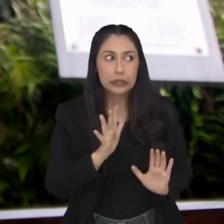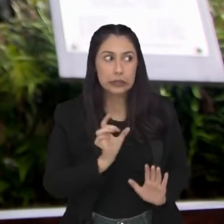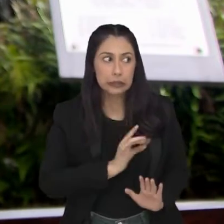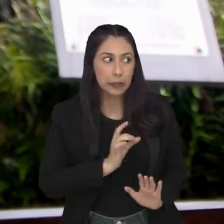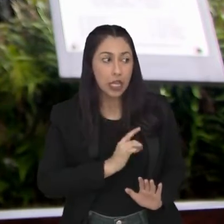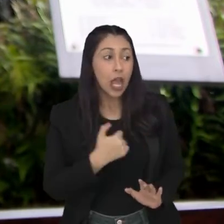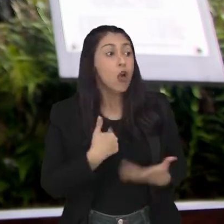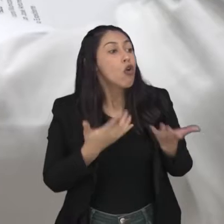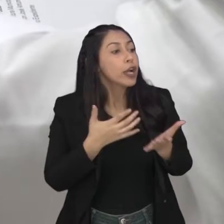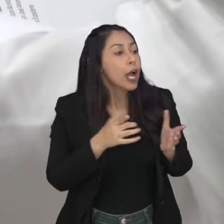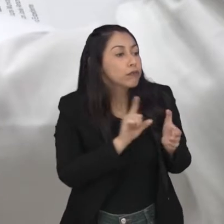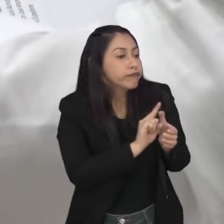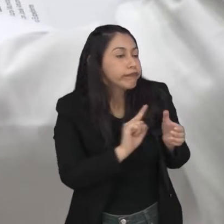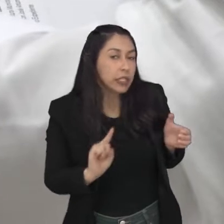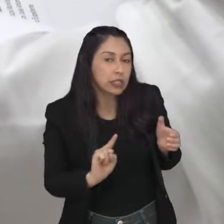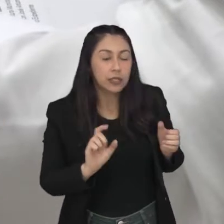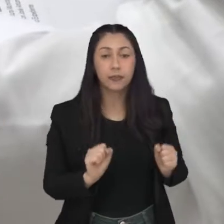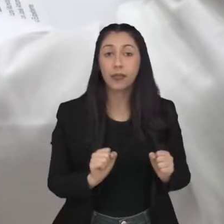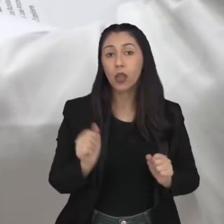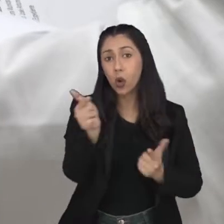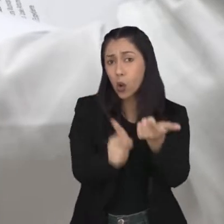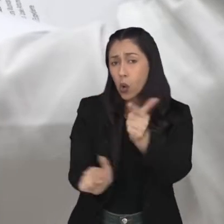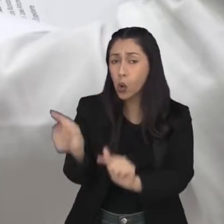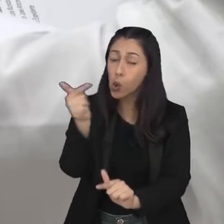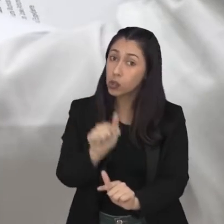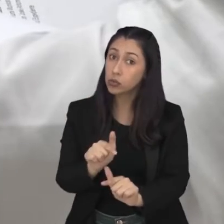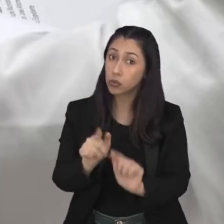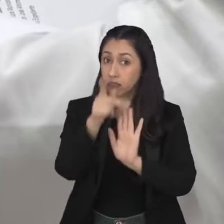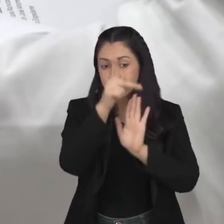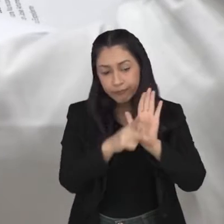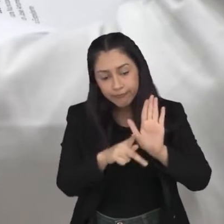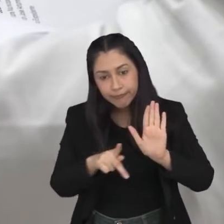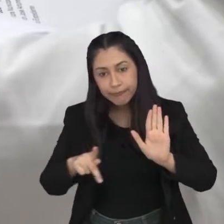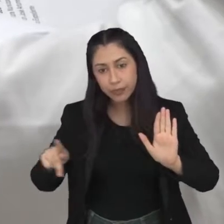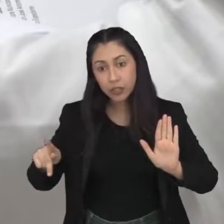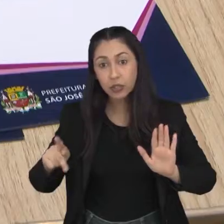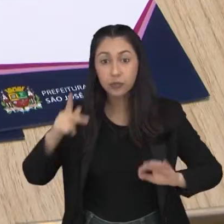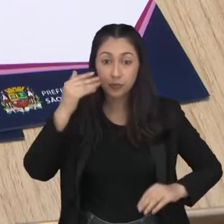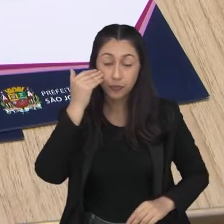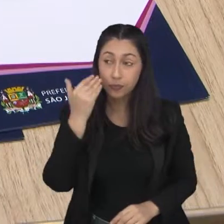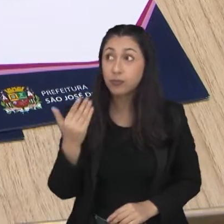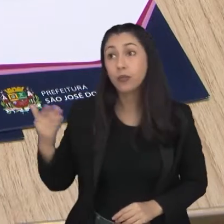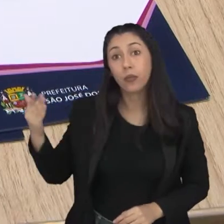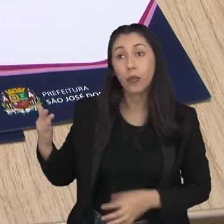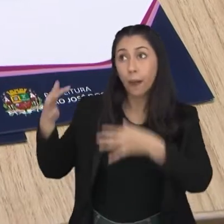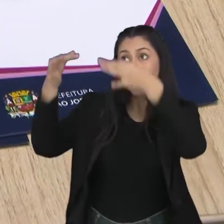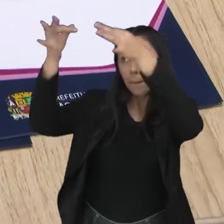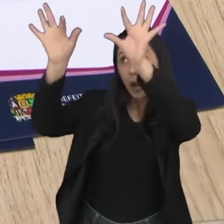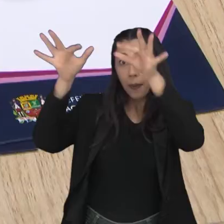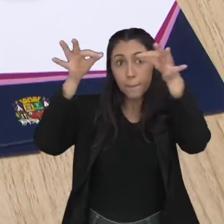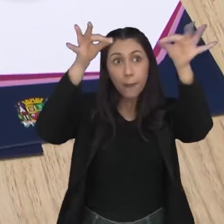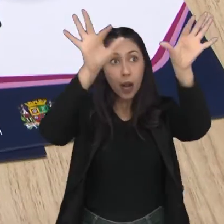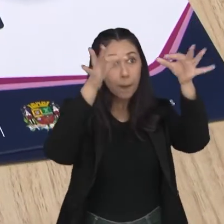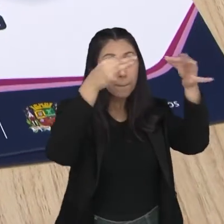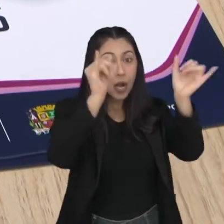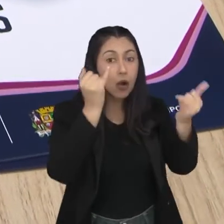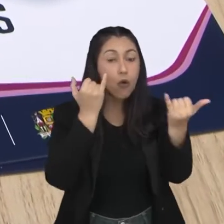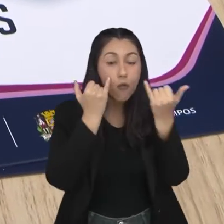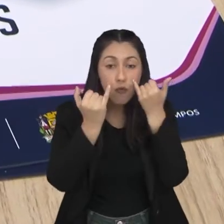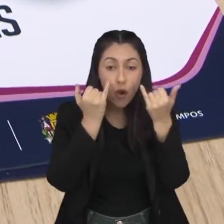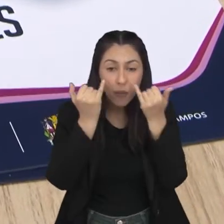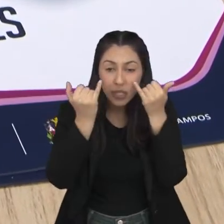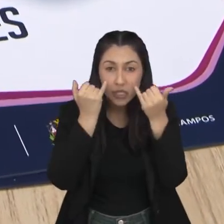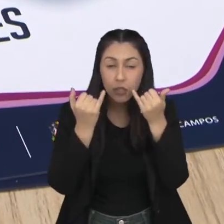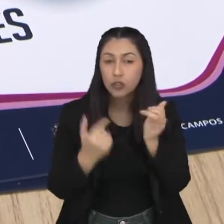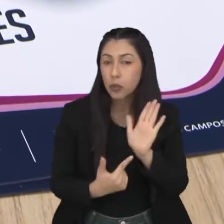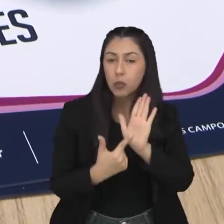se sentir insegura. Outros projetos estão em fase de tramitação. Um deles prevê fixar informativos